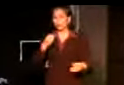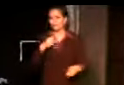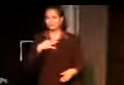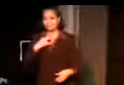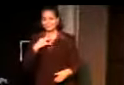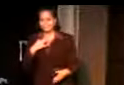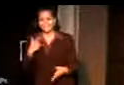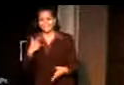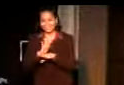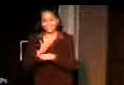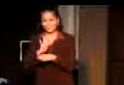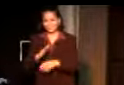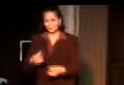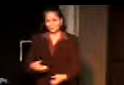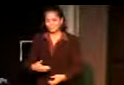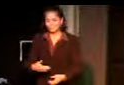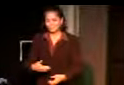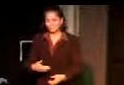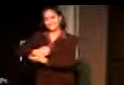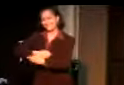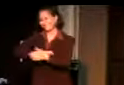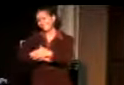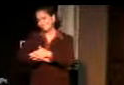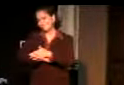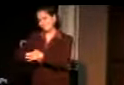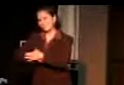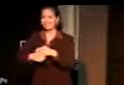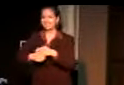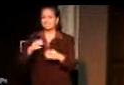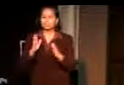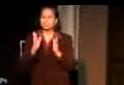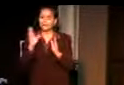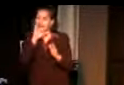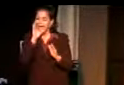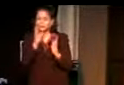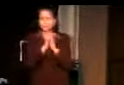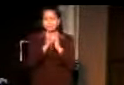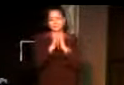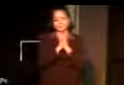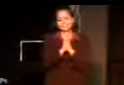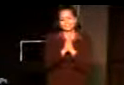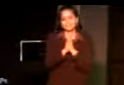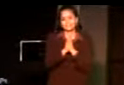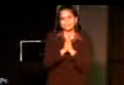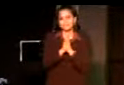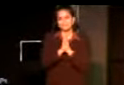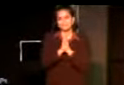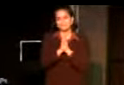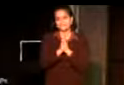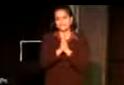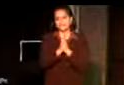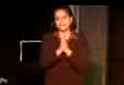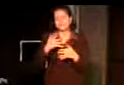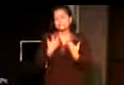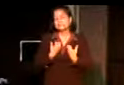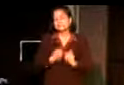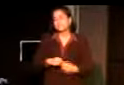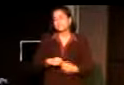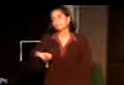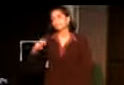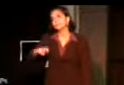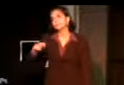compras de segurar o neném de fazer uma breve oração enquanto você cansado sobre sobe para sua